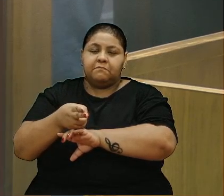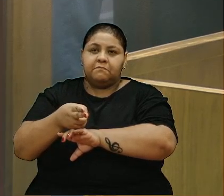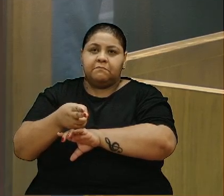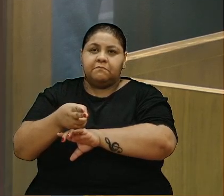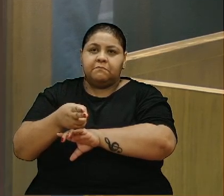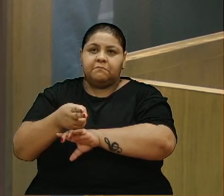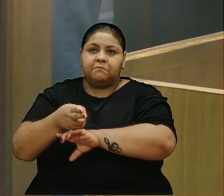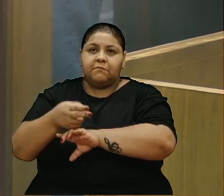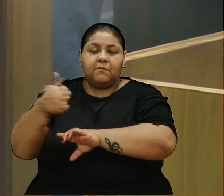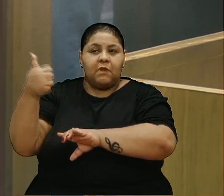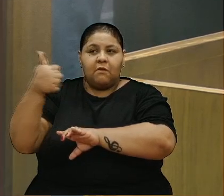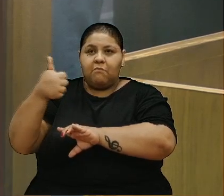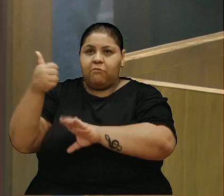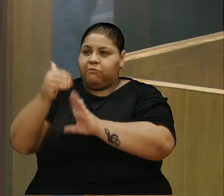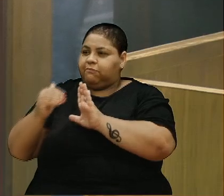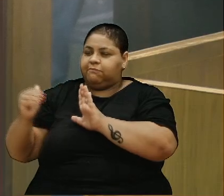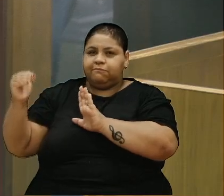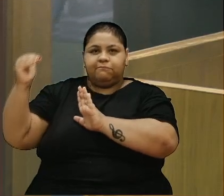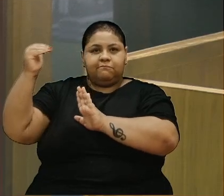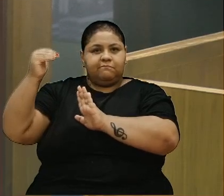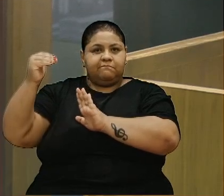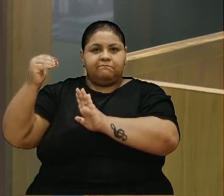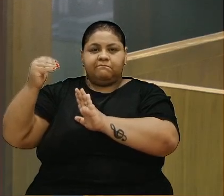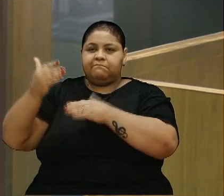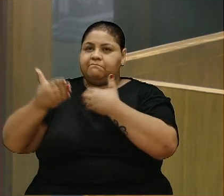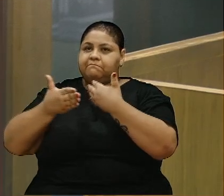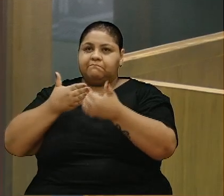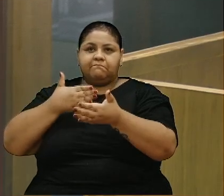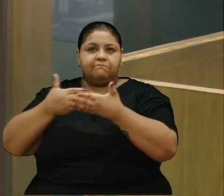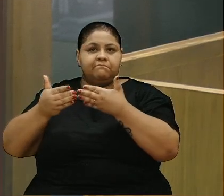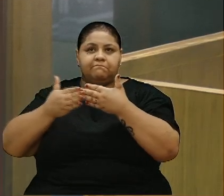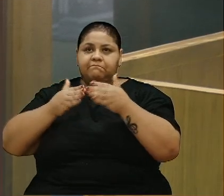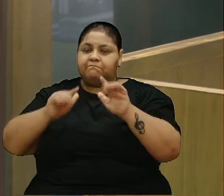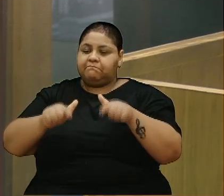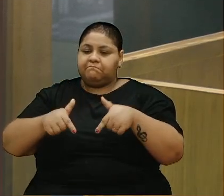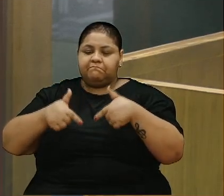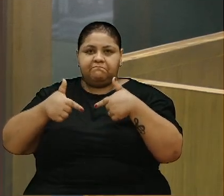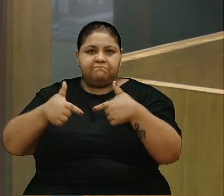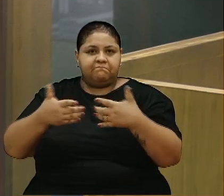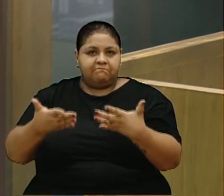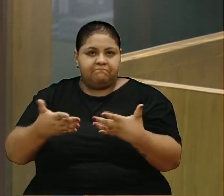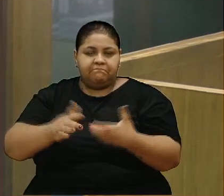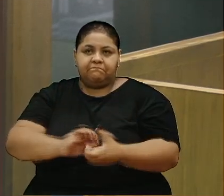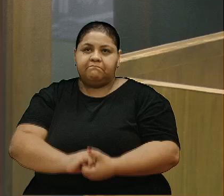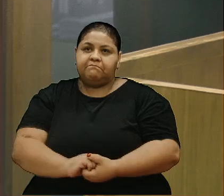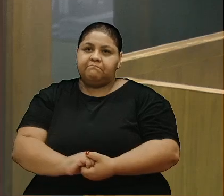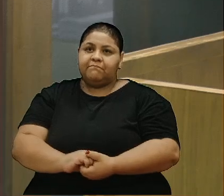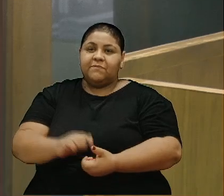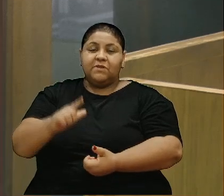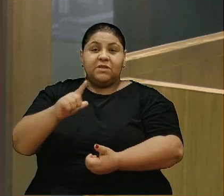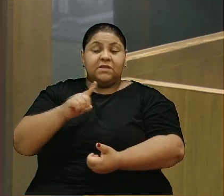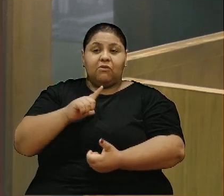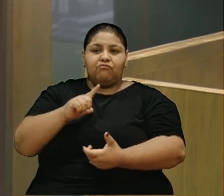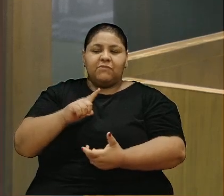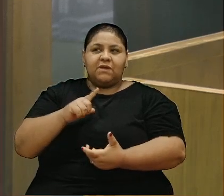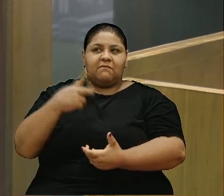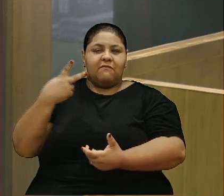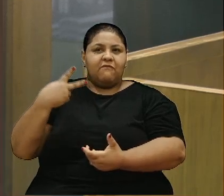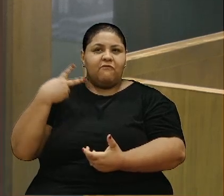em primeiro lugar, em qualquer situação. Não teríamos vereadores